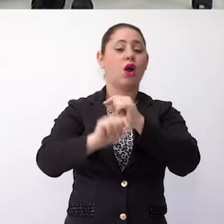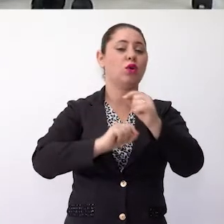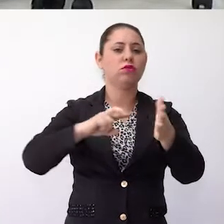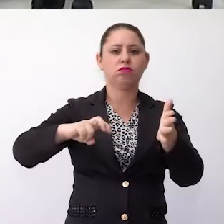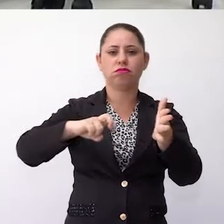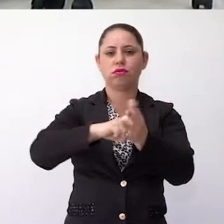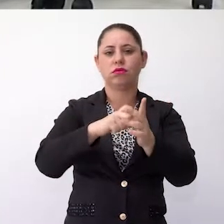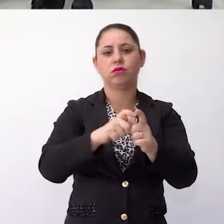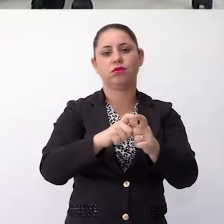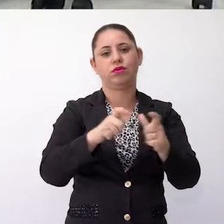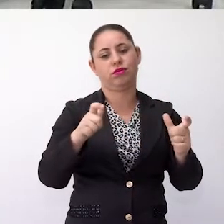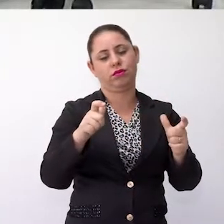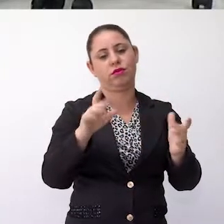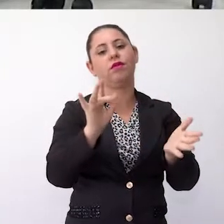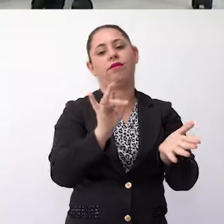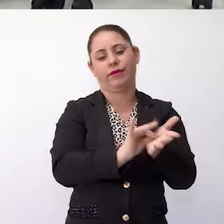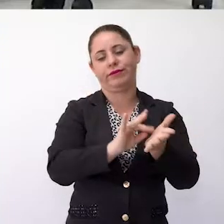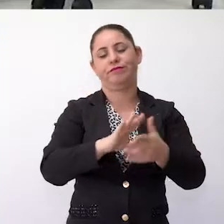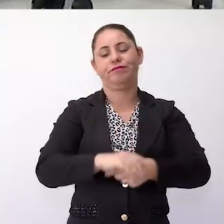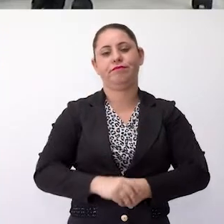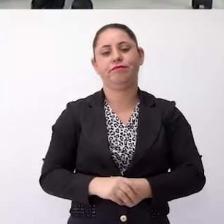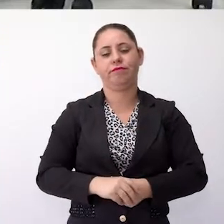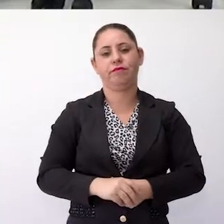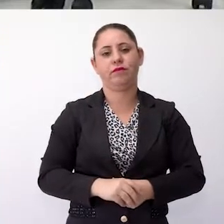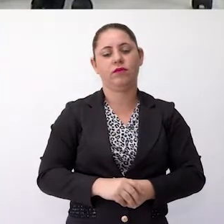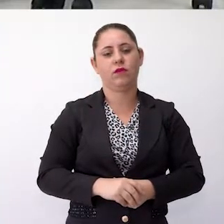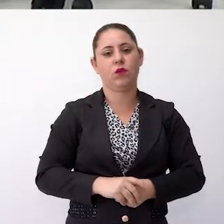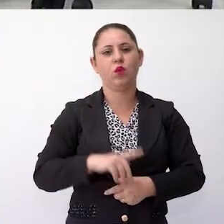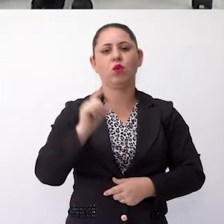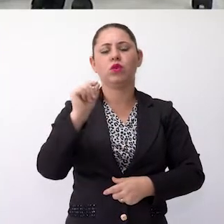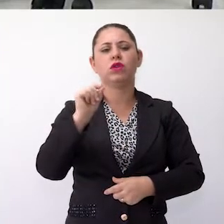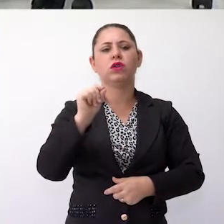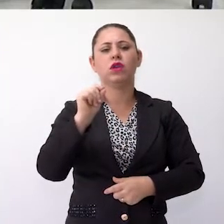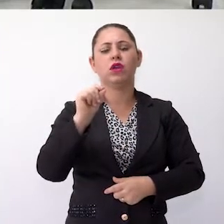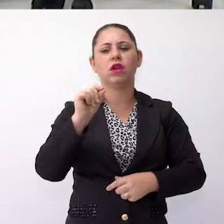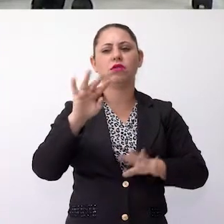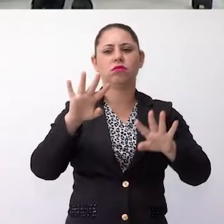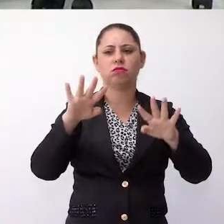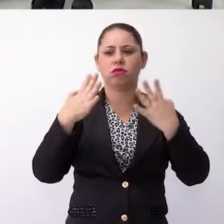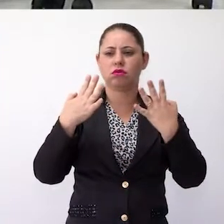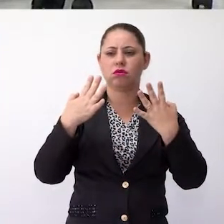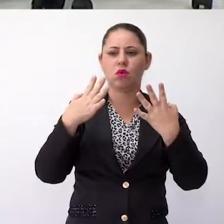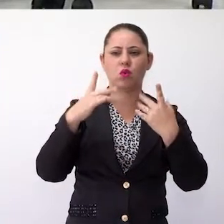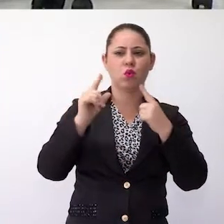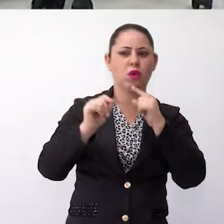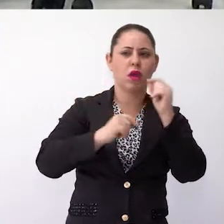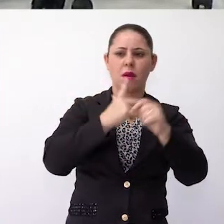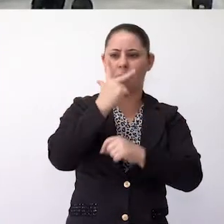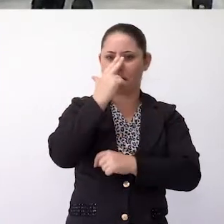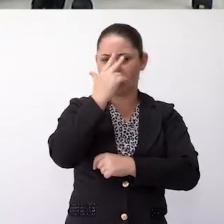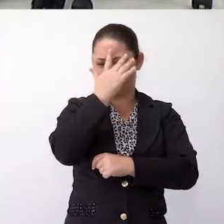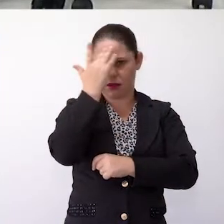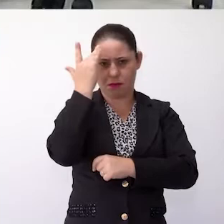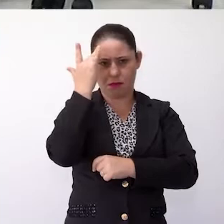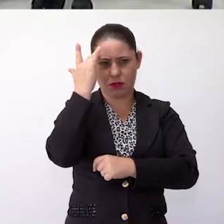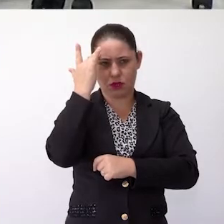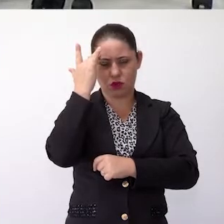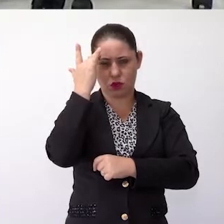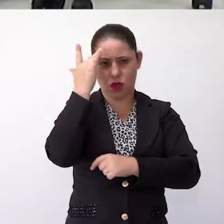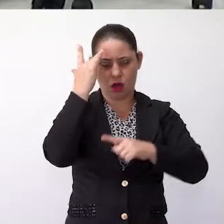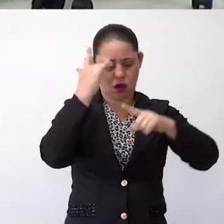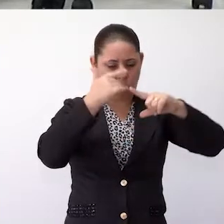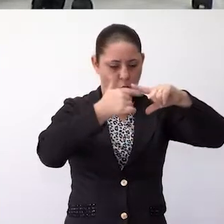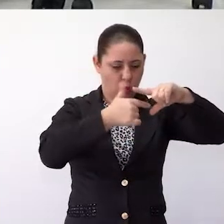de fatos, né? O que nos chamou a atenção é que realmente parece que as pessoas estavam contidas e